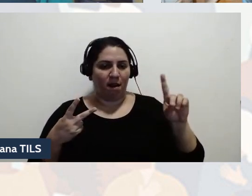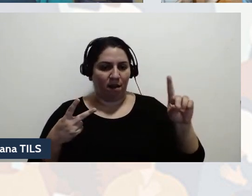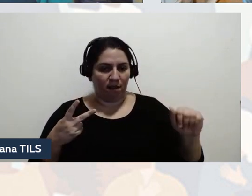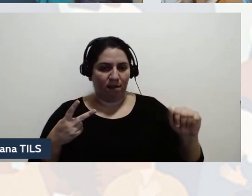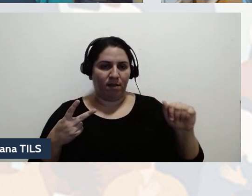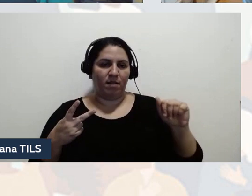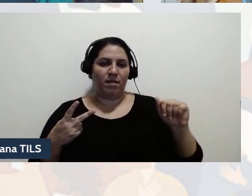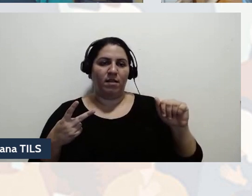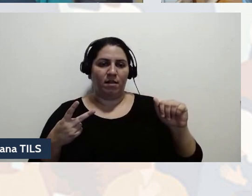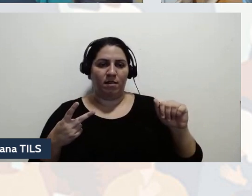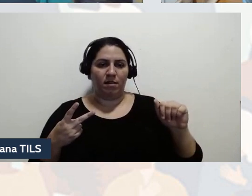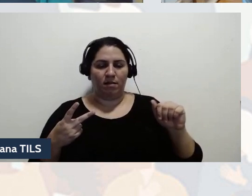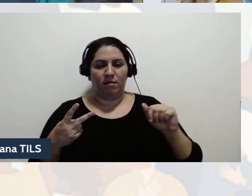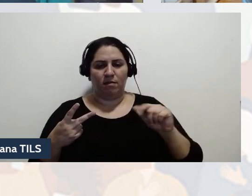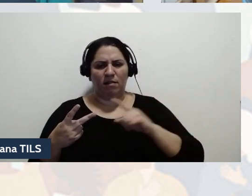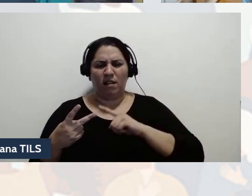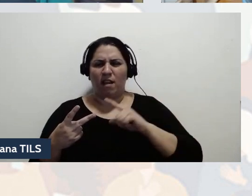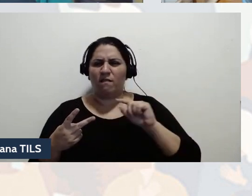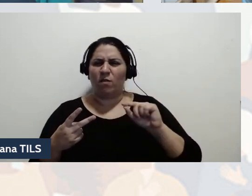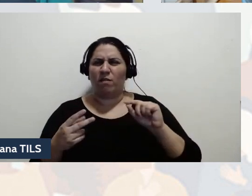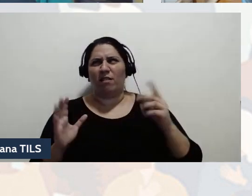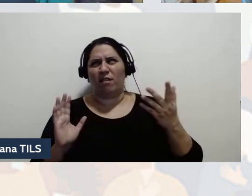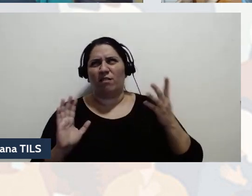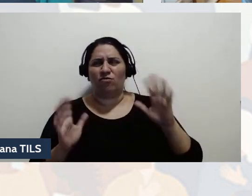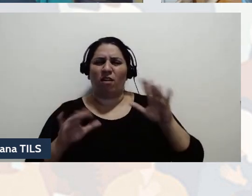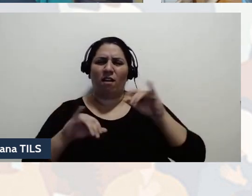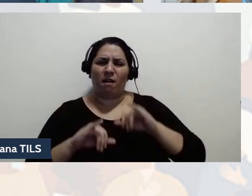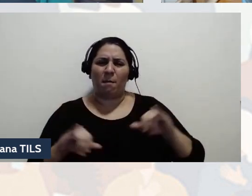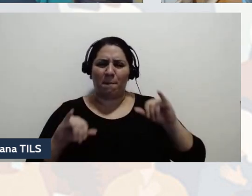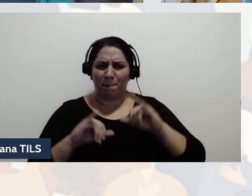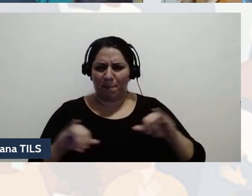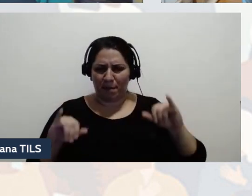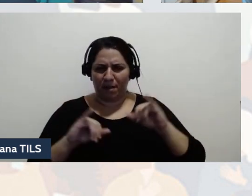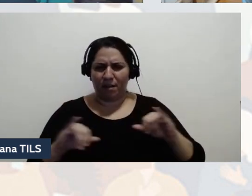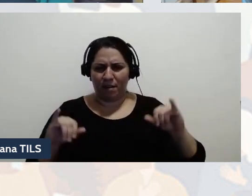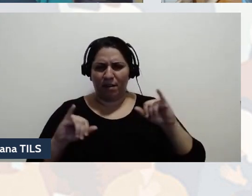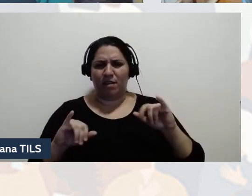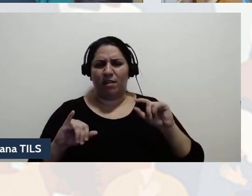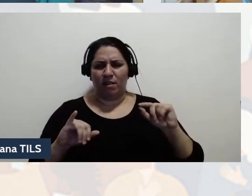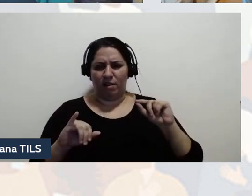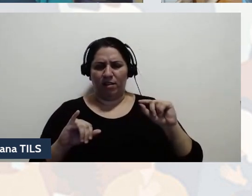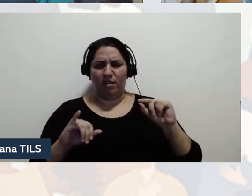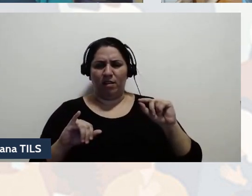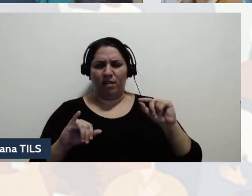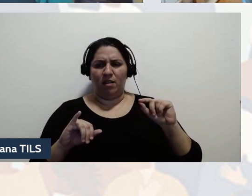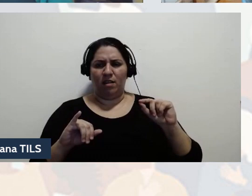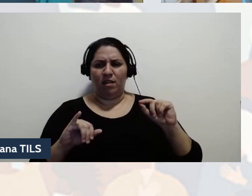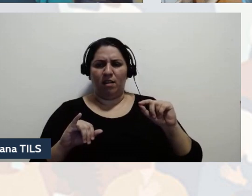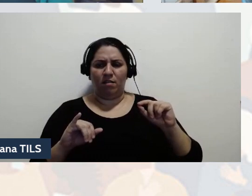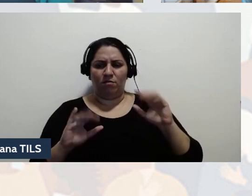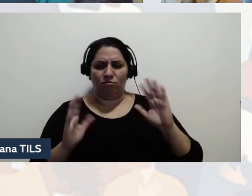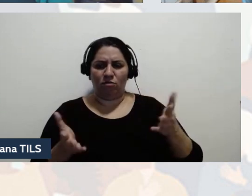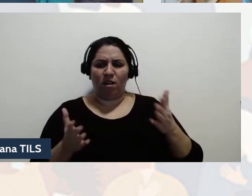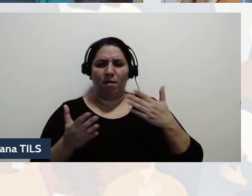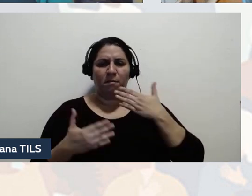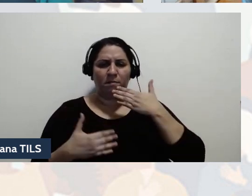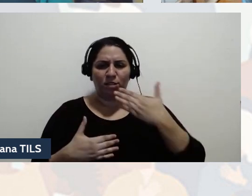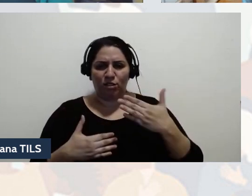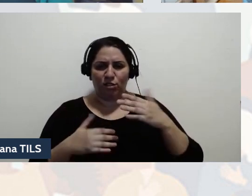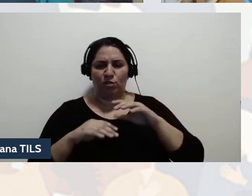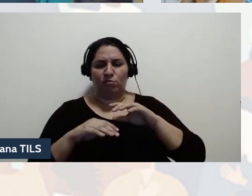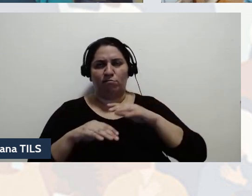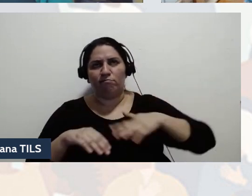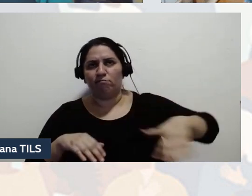teve até, eu não diria uma campanha, mas eu acho que teve um apelo social bem forte